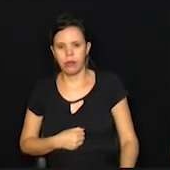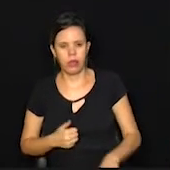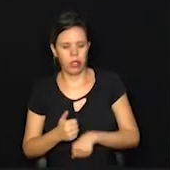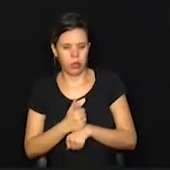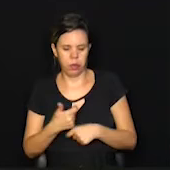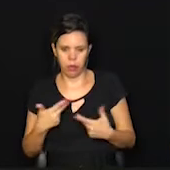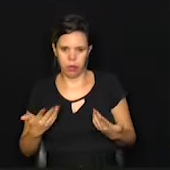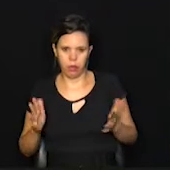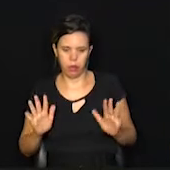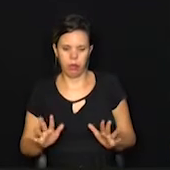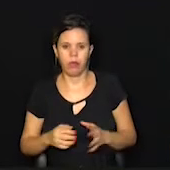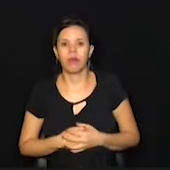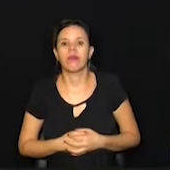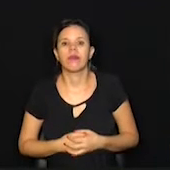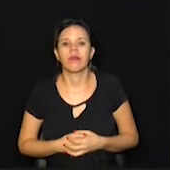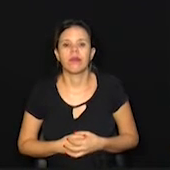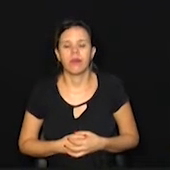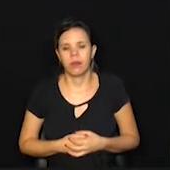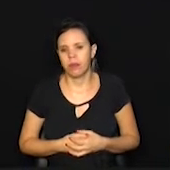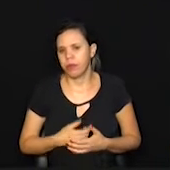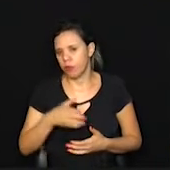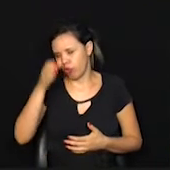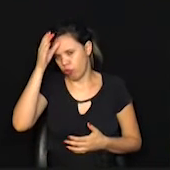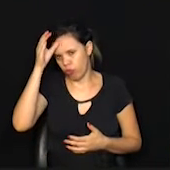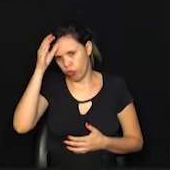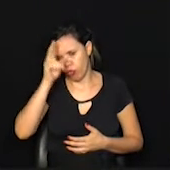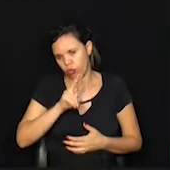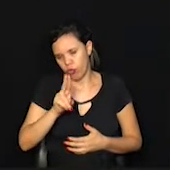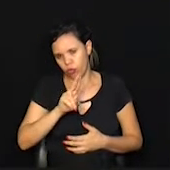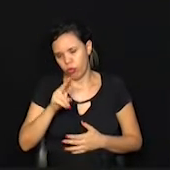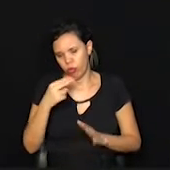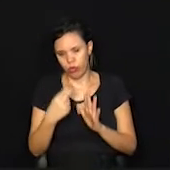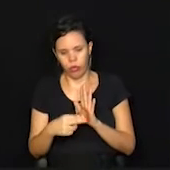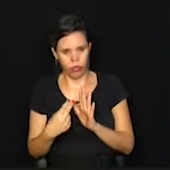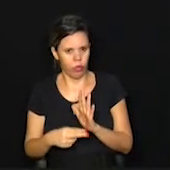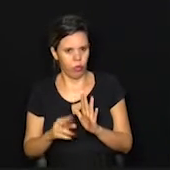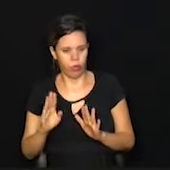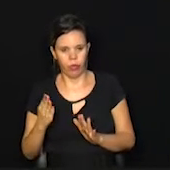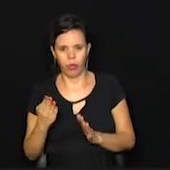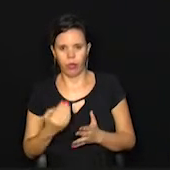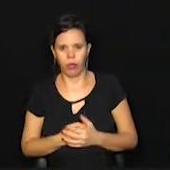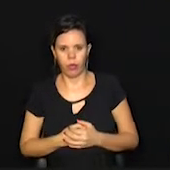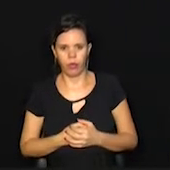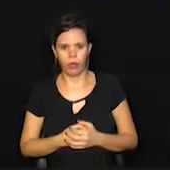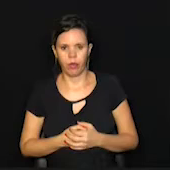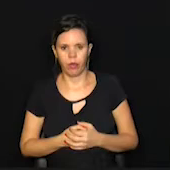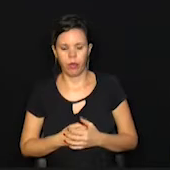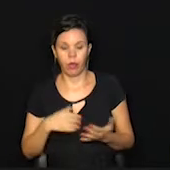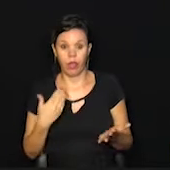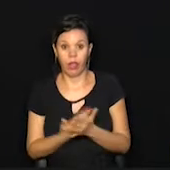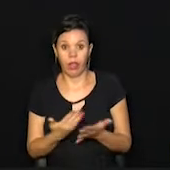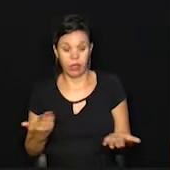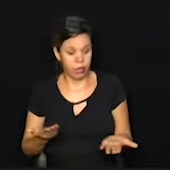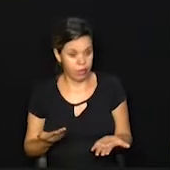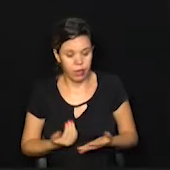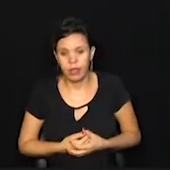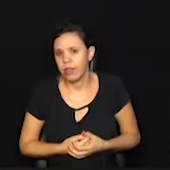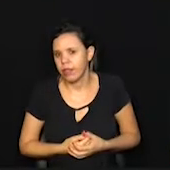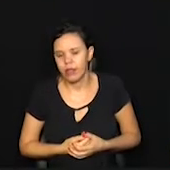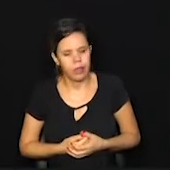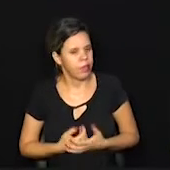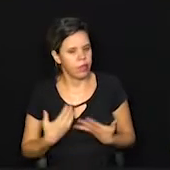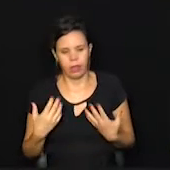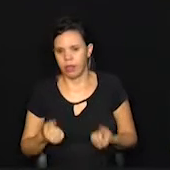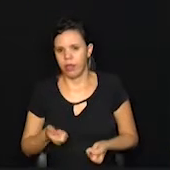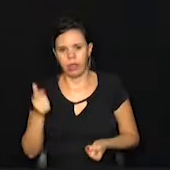e etc mas é o meu tio também usava nome falso Aliás ele usa esse nome falso até hoje porque ele não